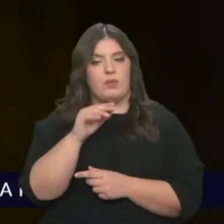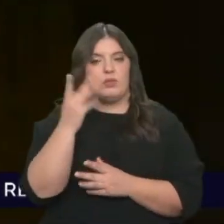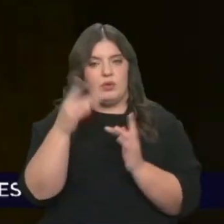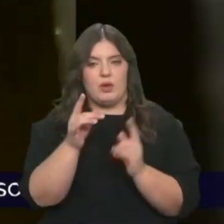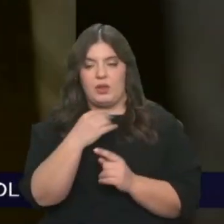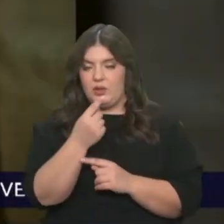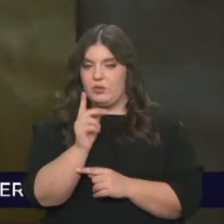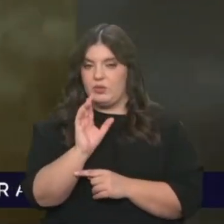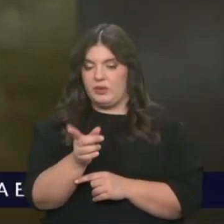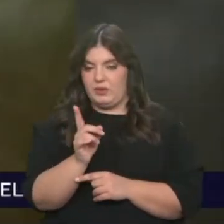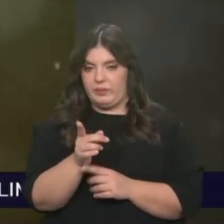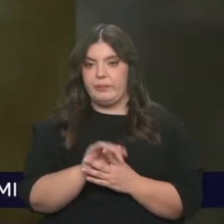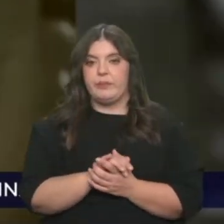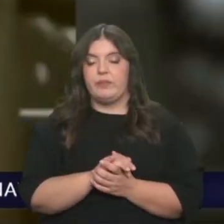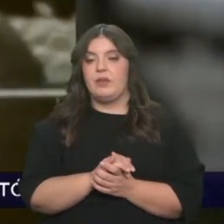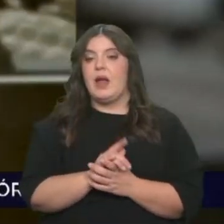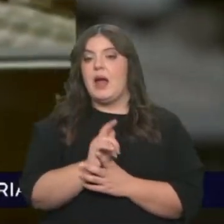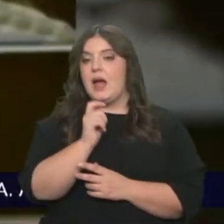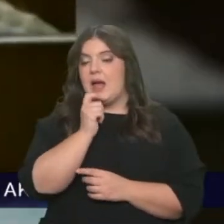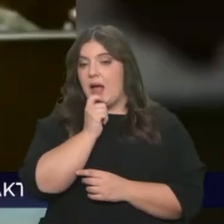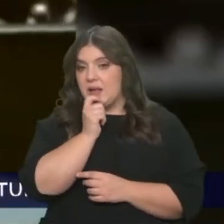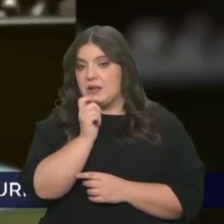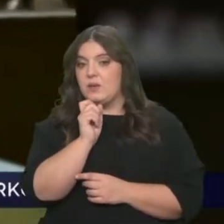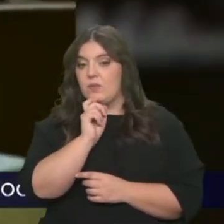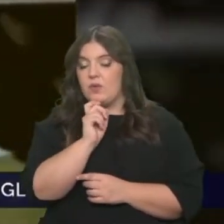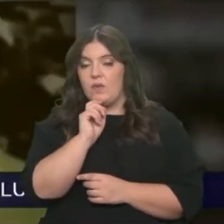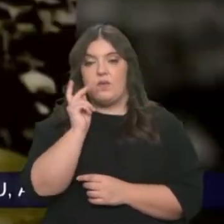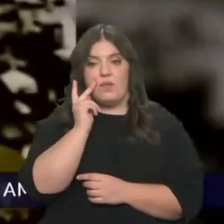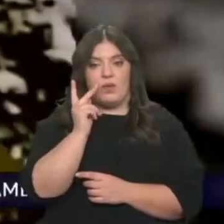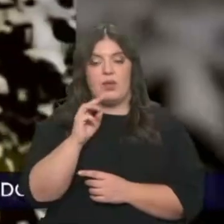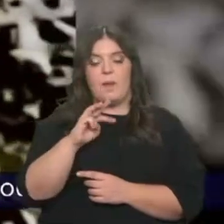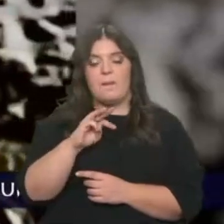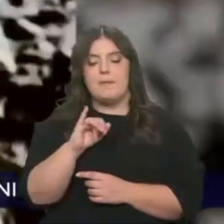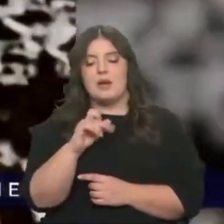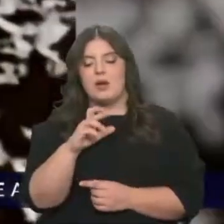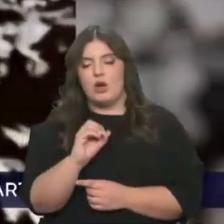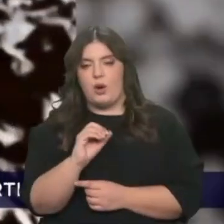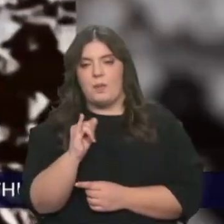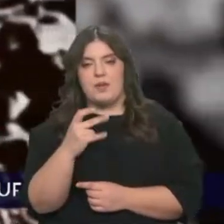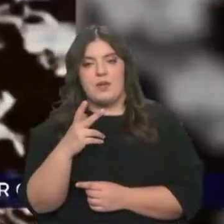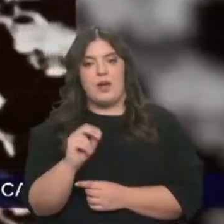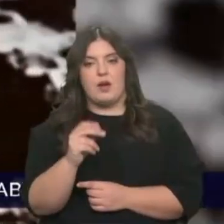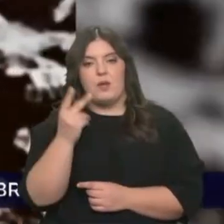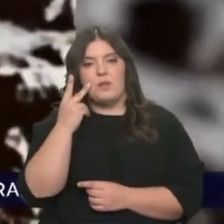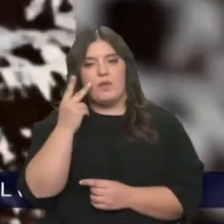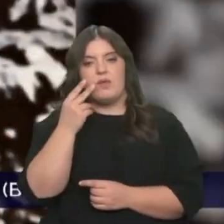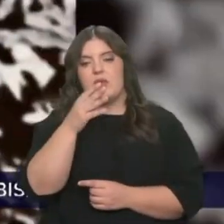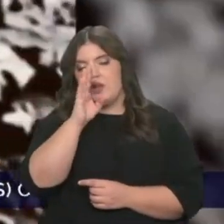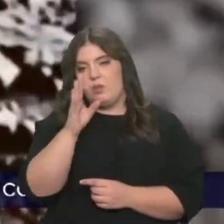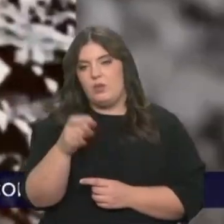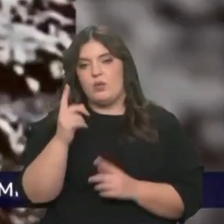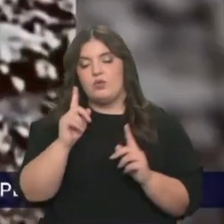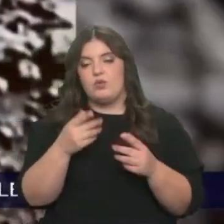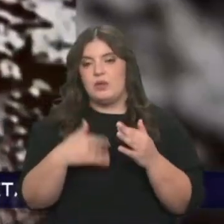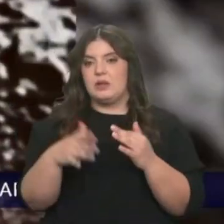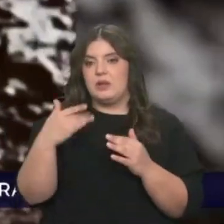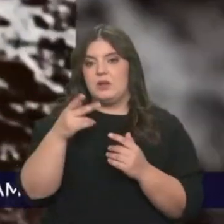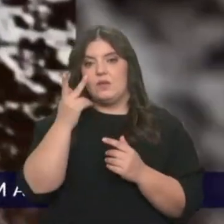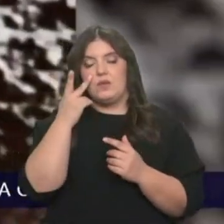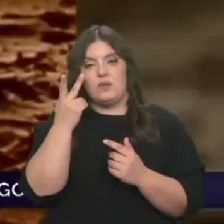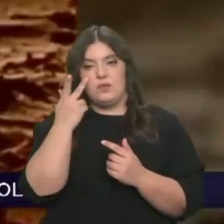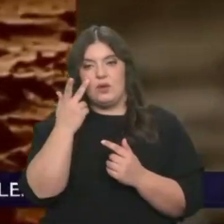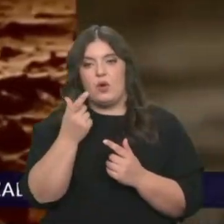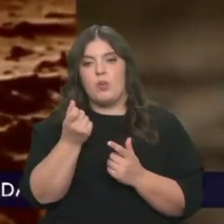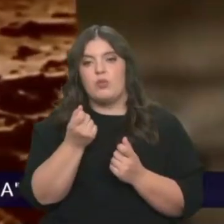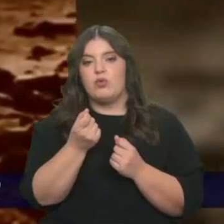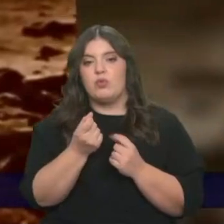diz o seguinte: se, porventura, existe vida microbiana em Marte, se calhar é uma vida que se habituou desde o início a viver com